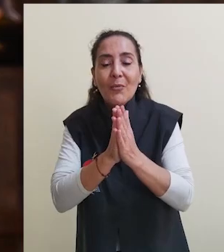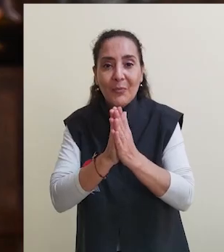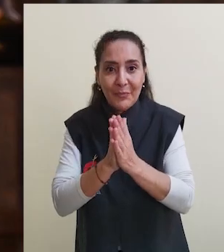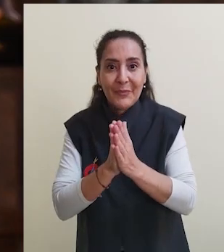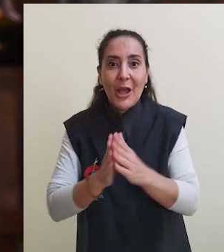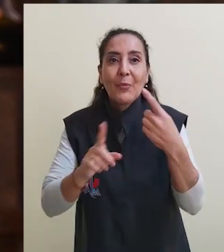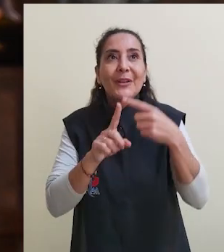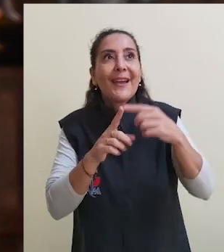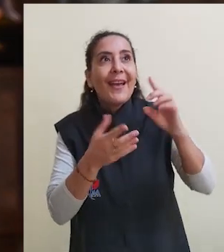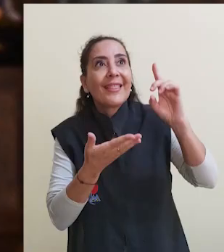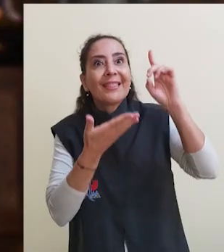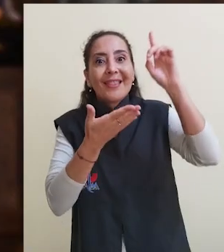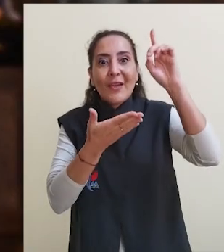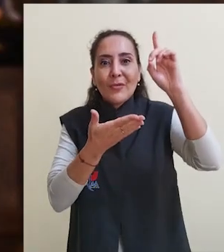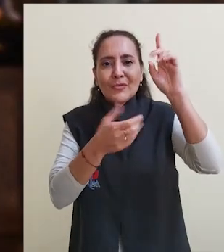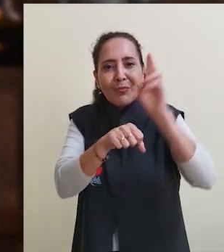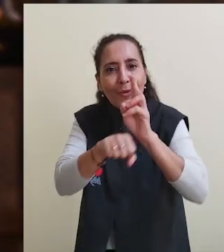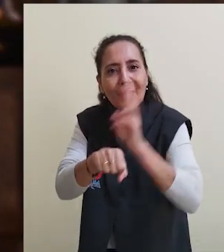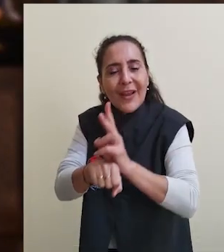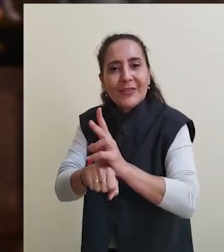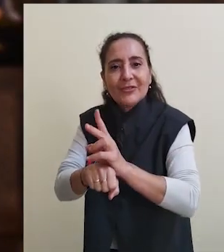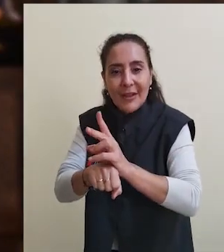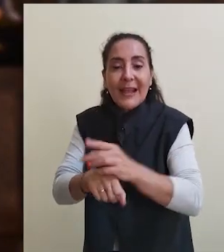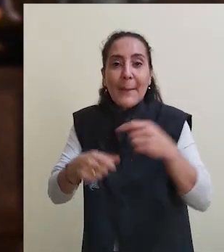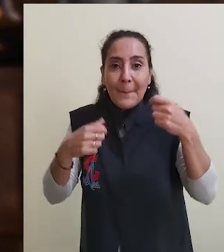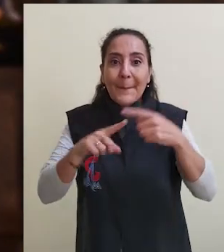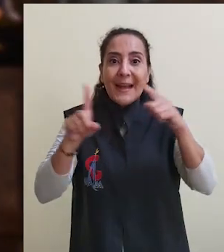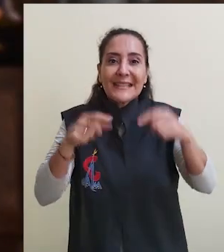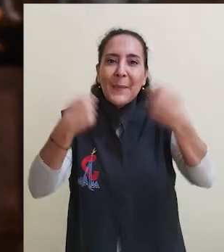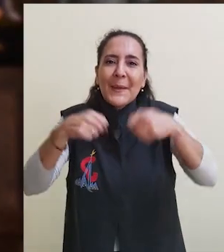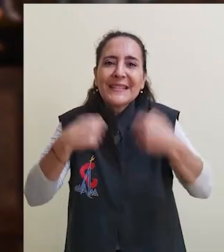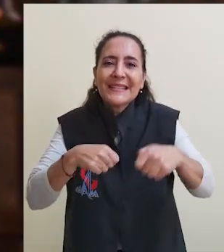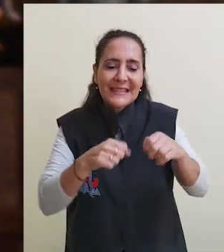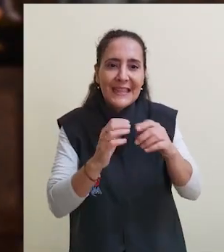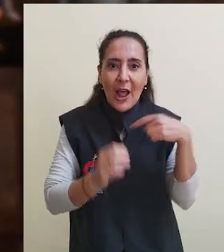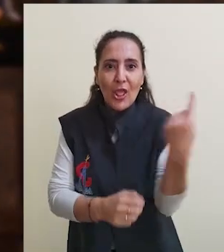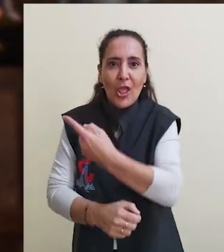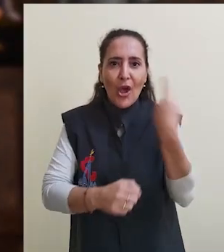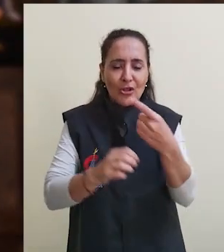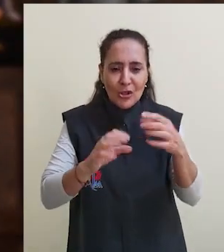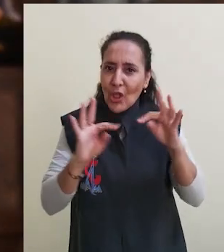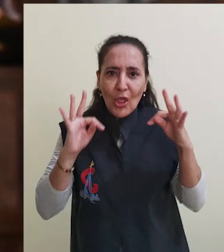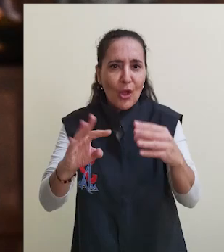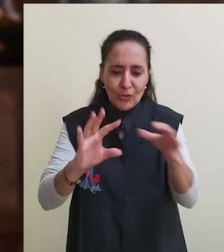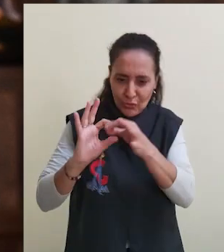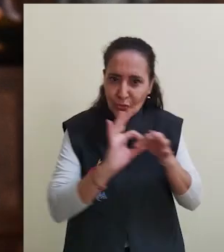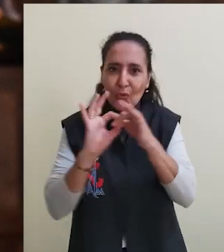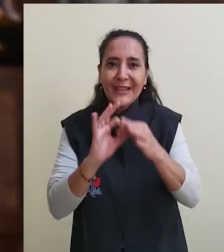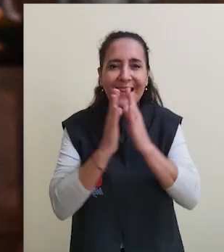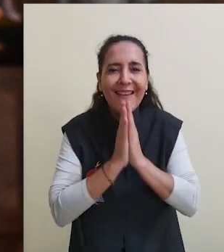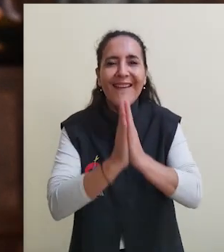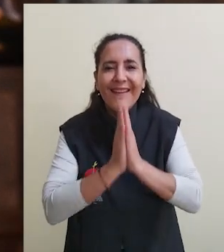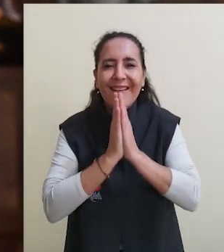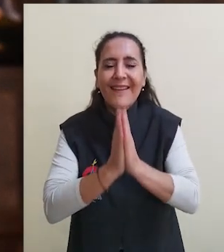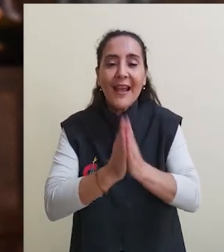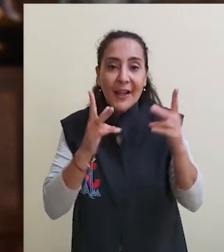um homem é posto por Deus, como Pedro foi colocado, mais intercessores ele precisa ter. Por isso nós precisamos rezar pela igreja. A